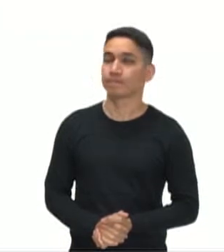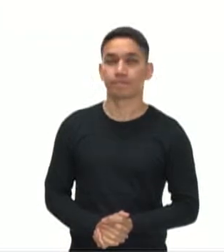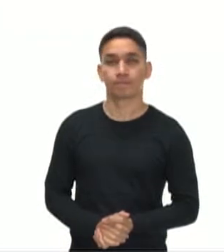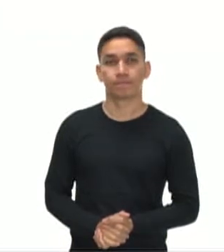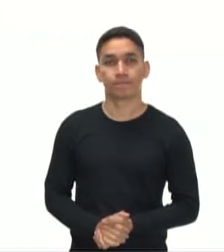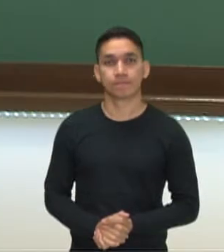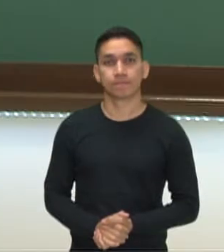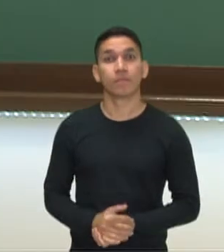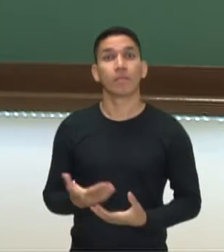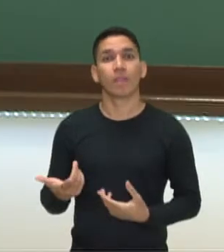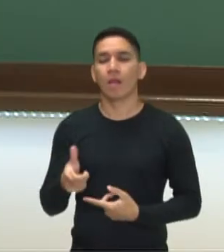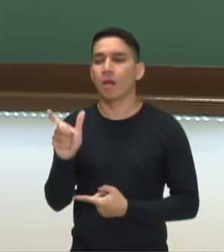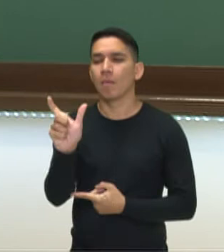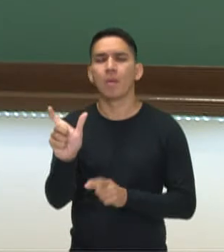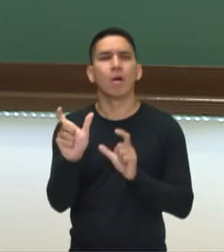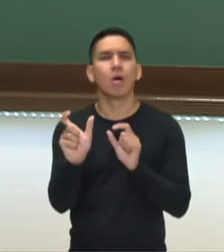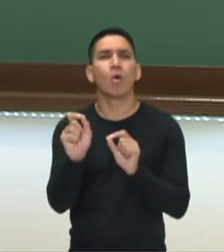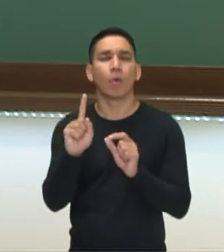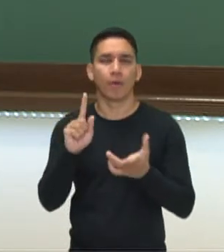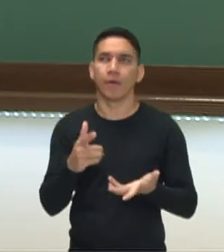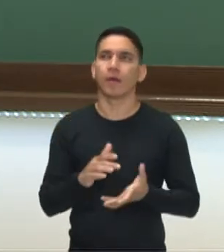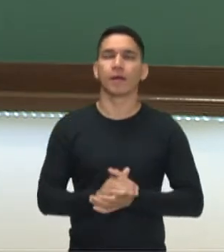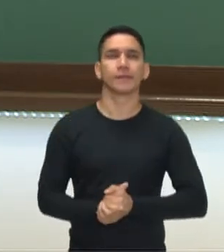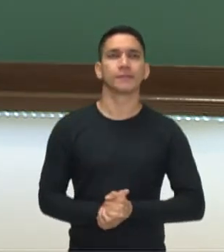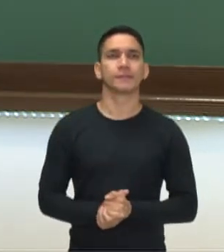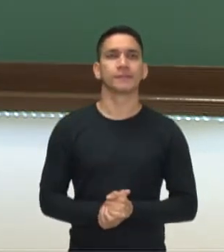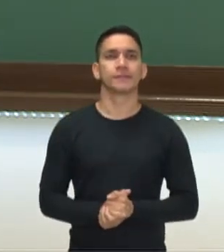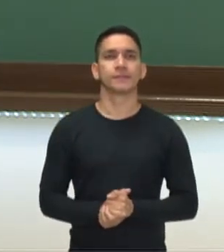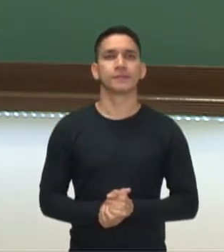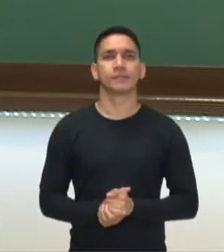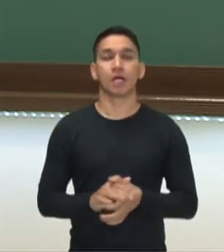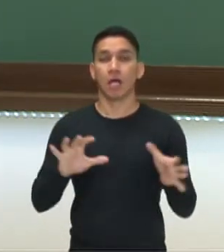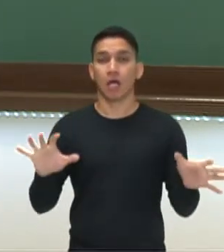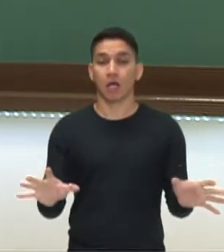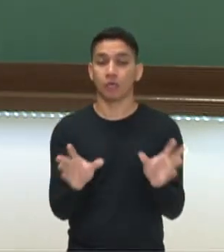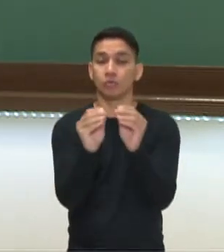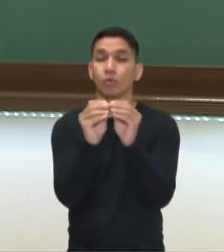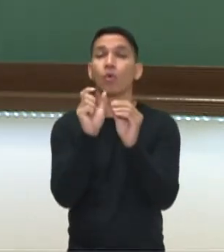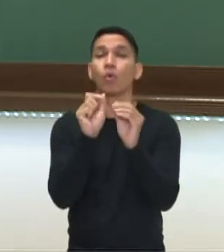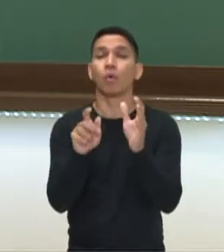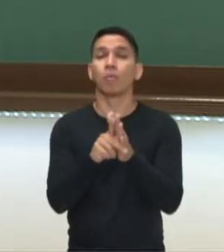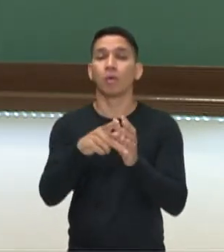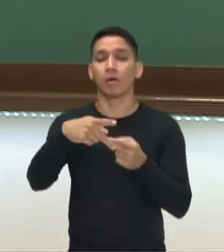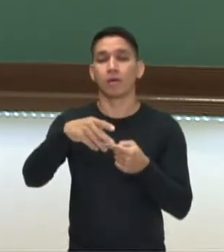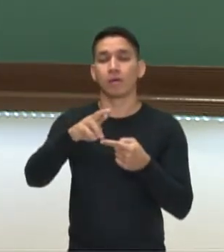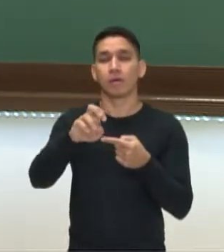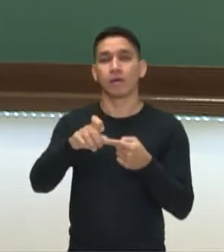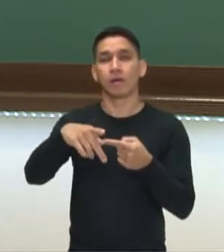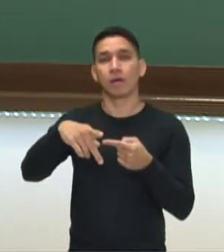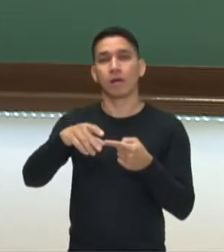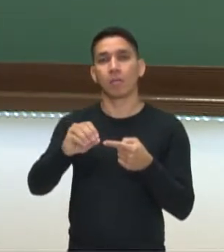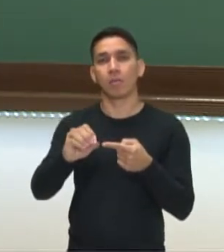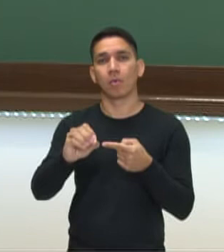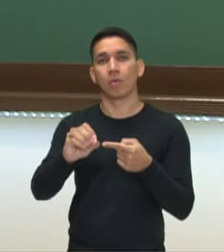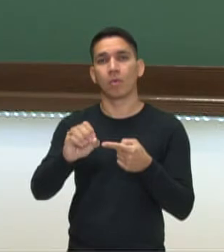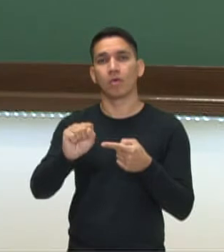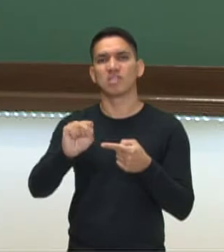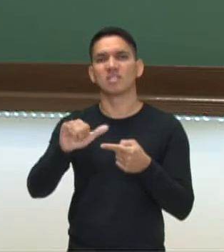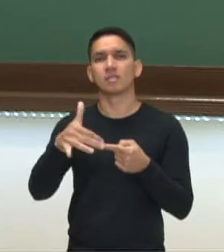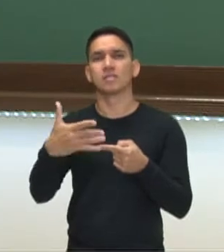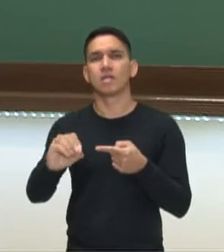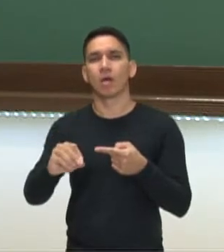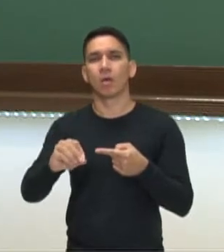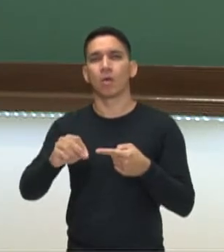Então, palavras, é a união da preposição mais o